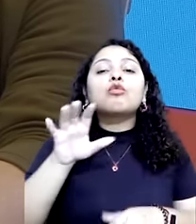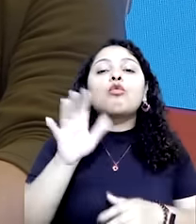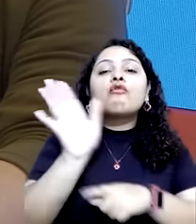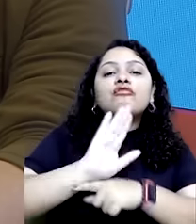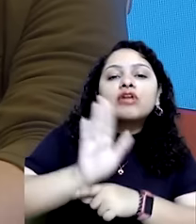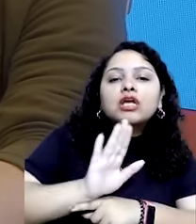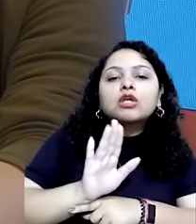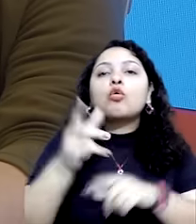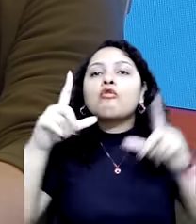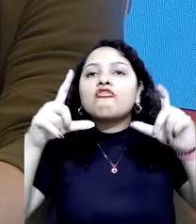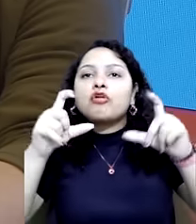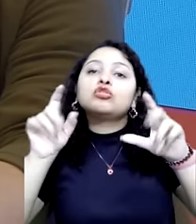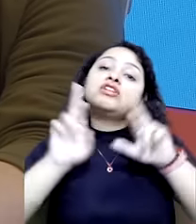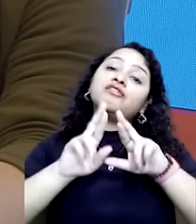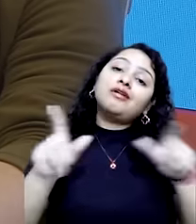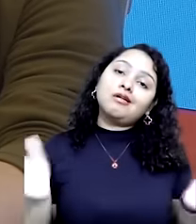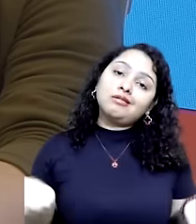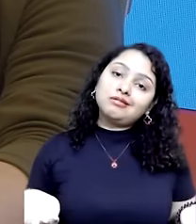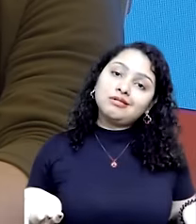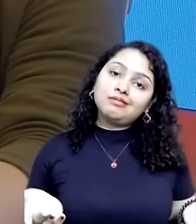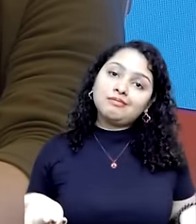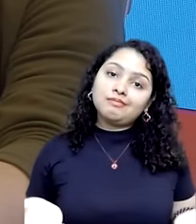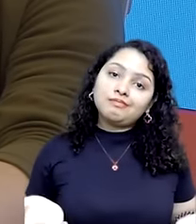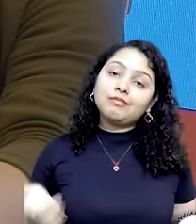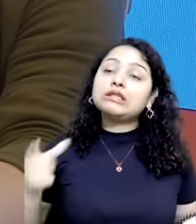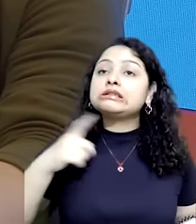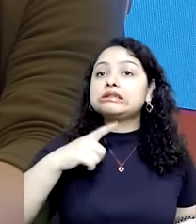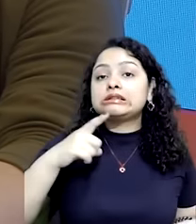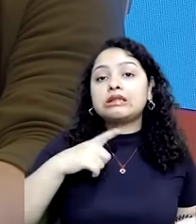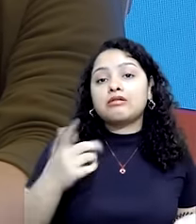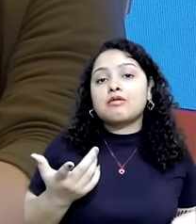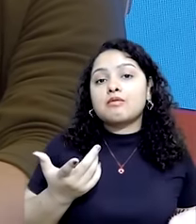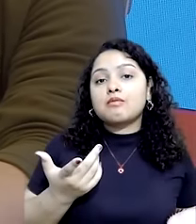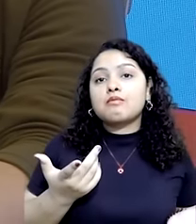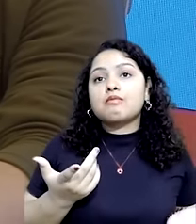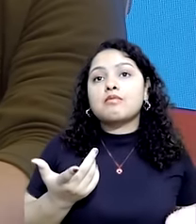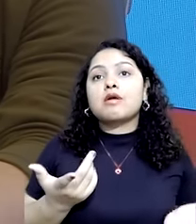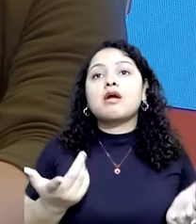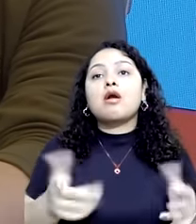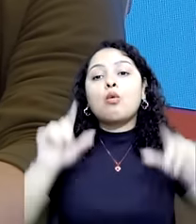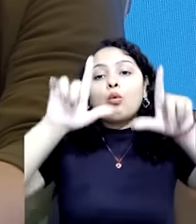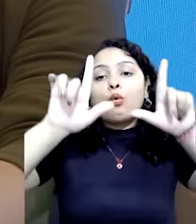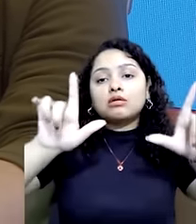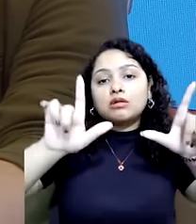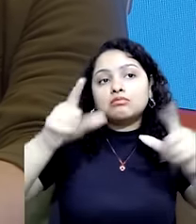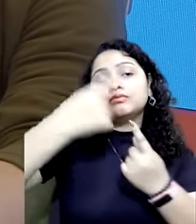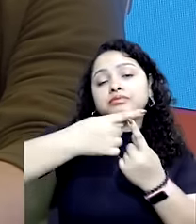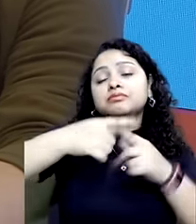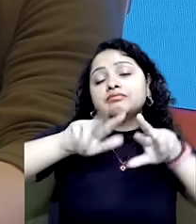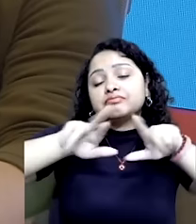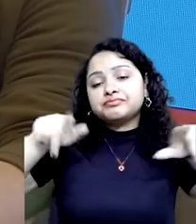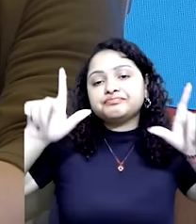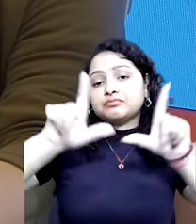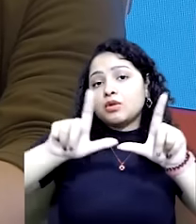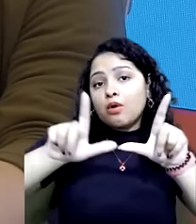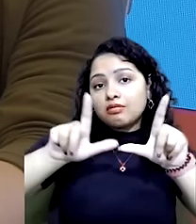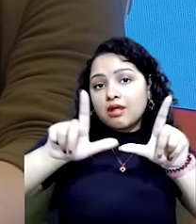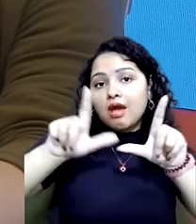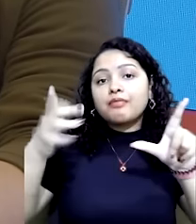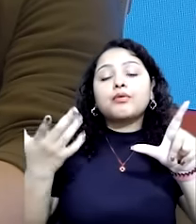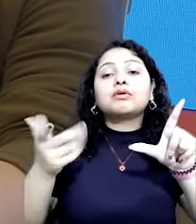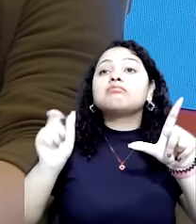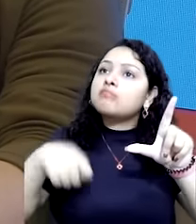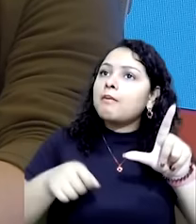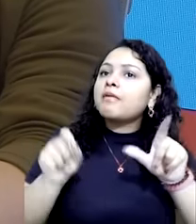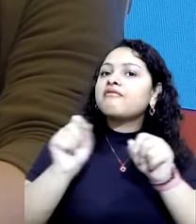imagens tem formatos diferentes Então a gente tem formato que é o um por um que é o quadrado a gente então seja pode fazer a imagem